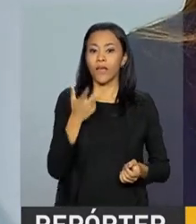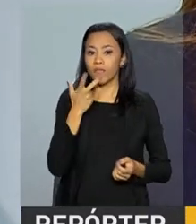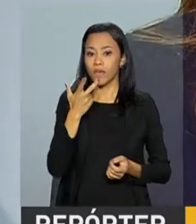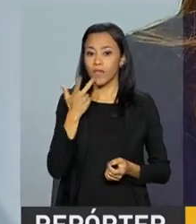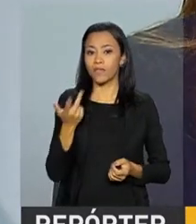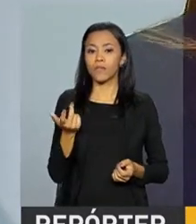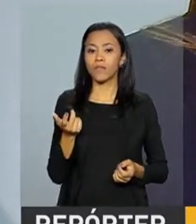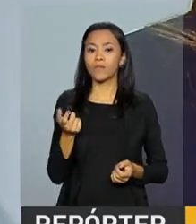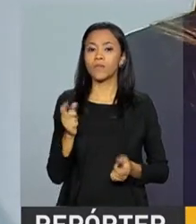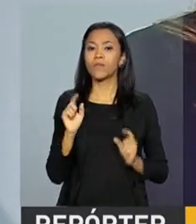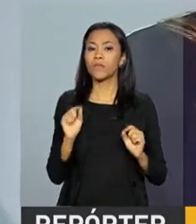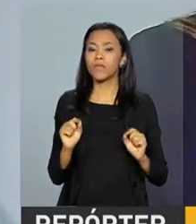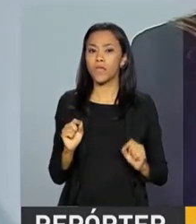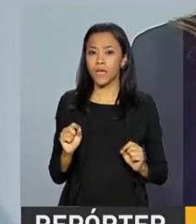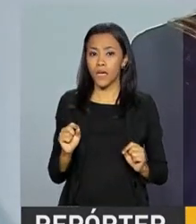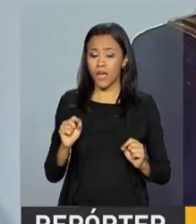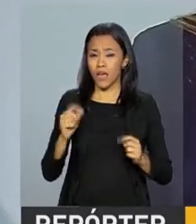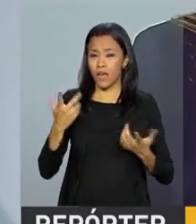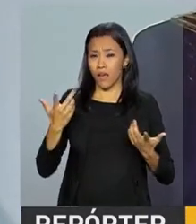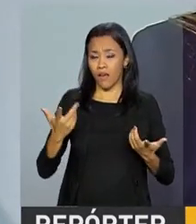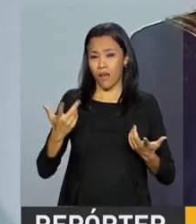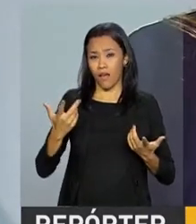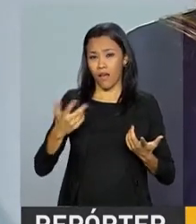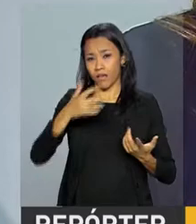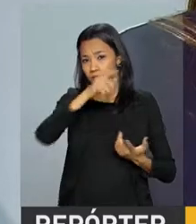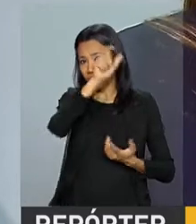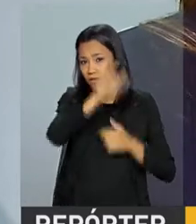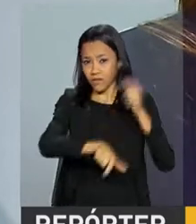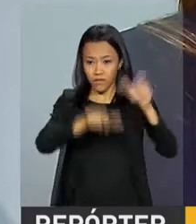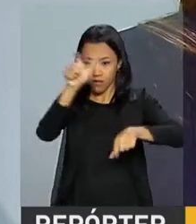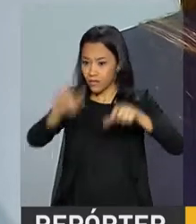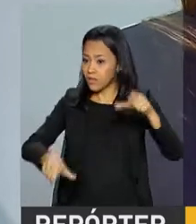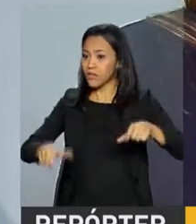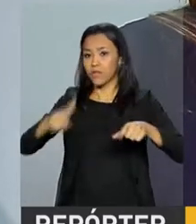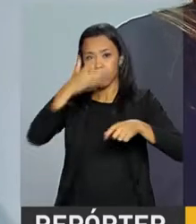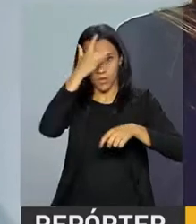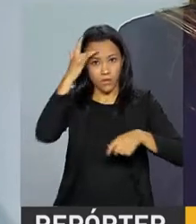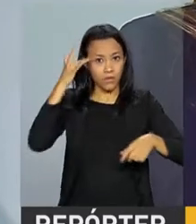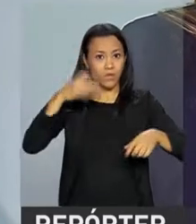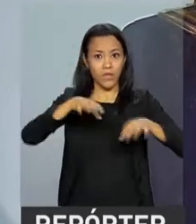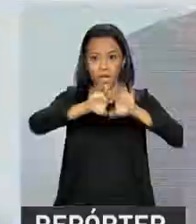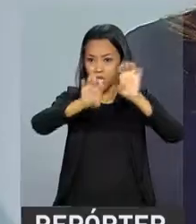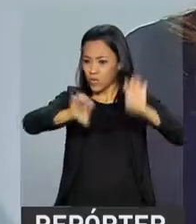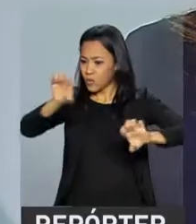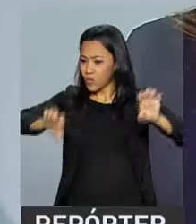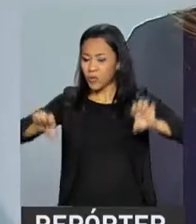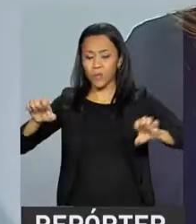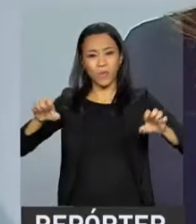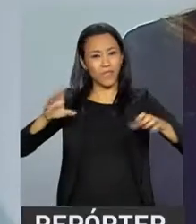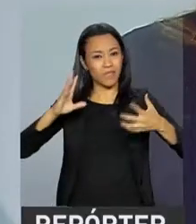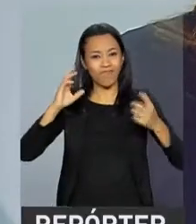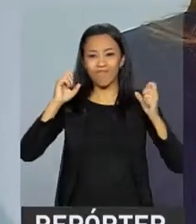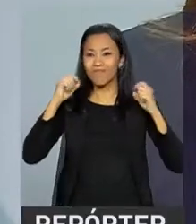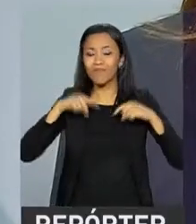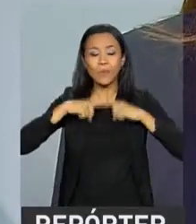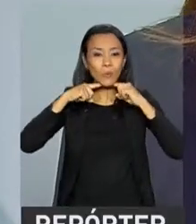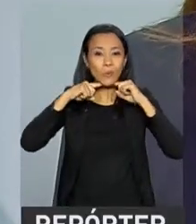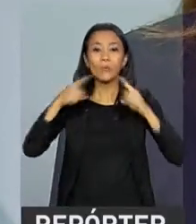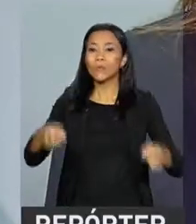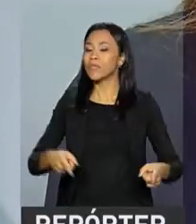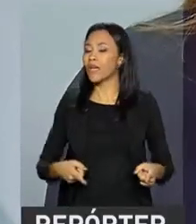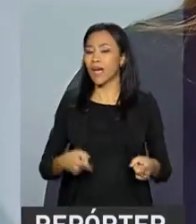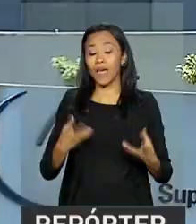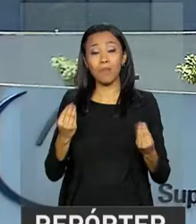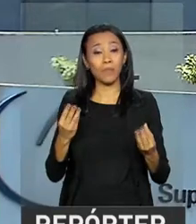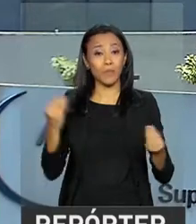estrutura é humana ele e de estrutura física é limitada a gente não dá conta do número de